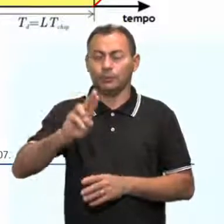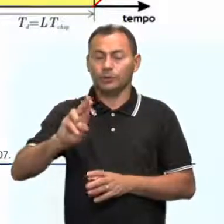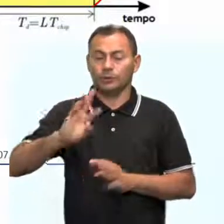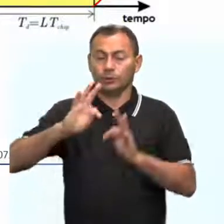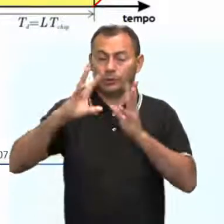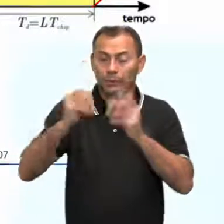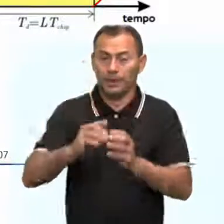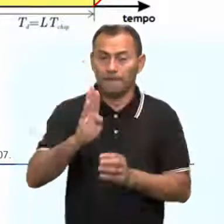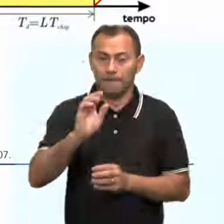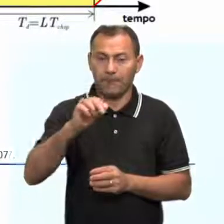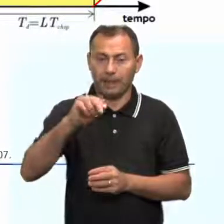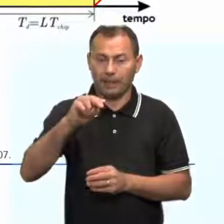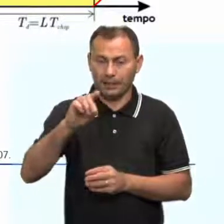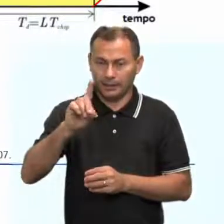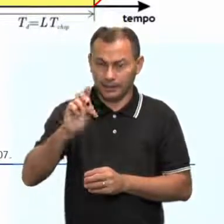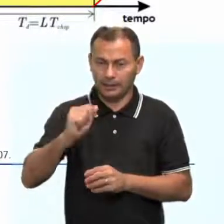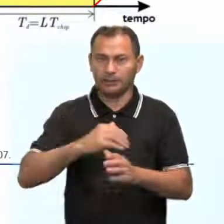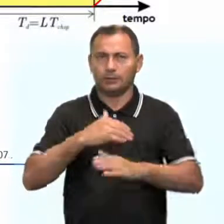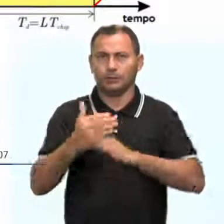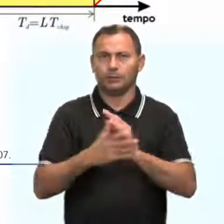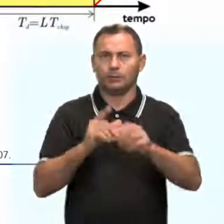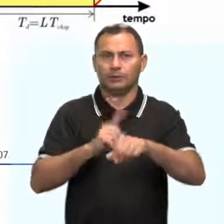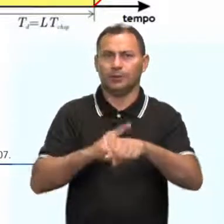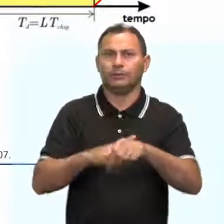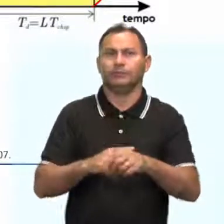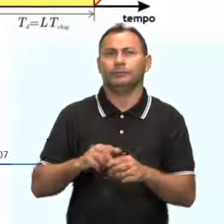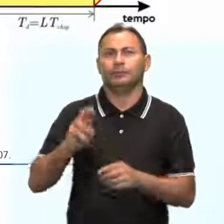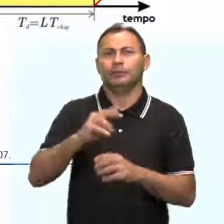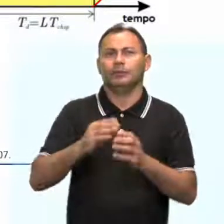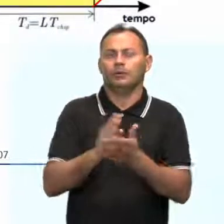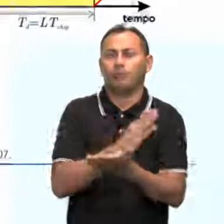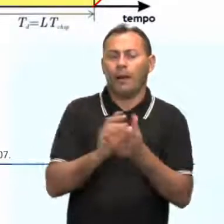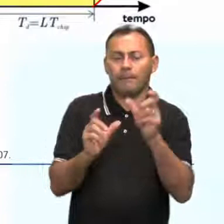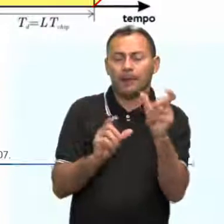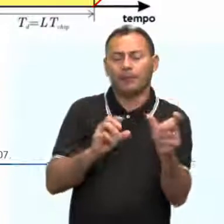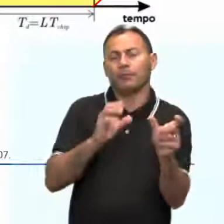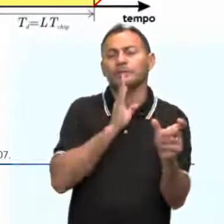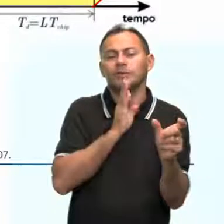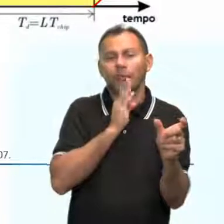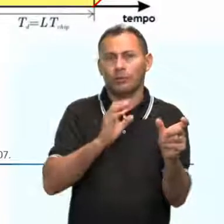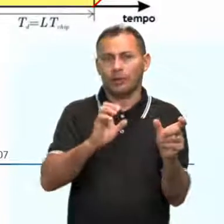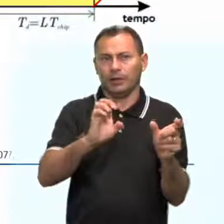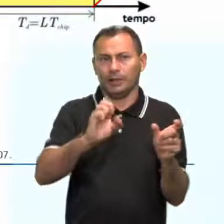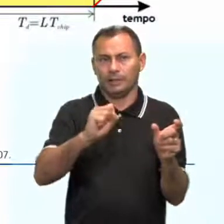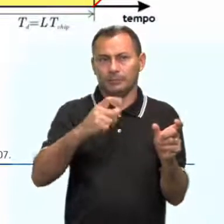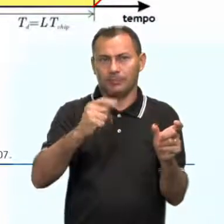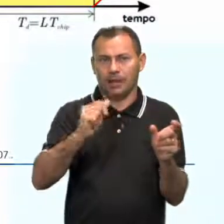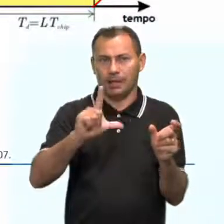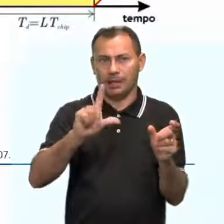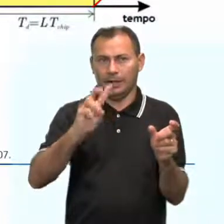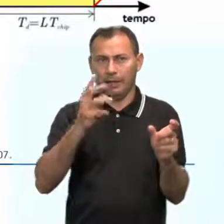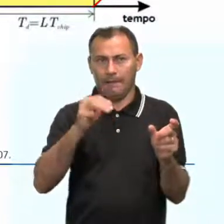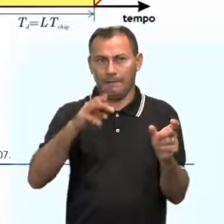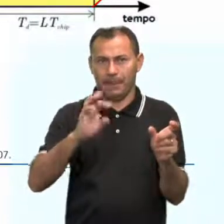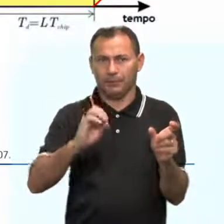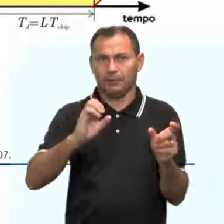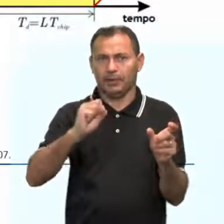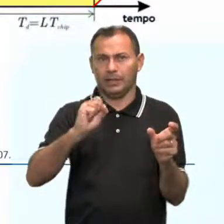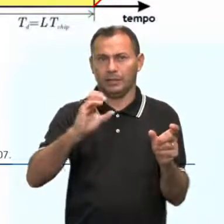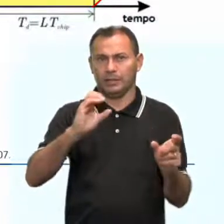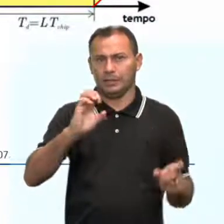todo o tempo, através de uma coisa chamada espalhamento espectral. Então, cada canal vai sofrer um salto